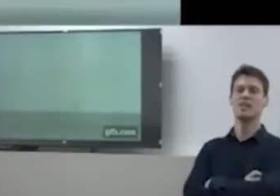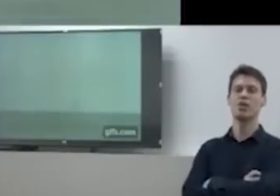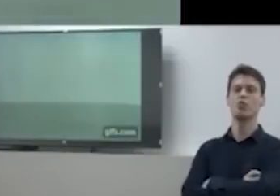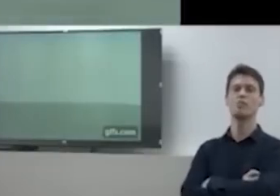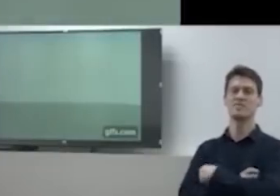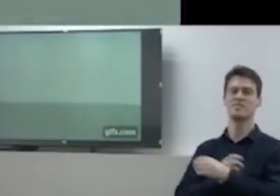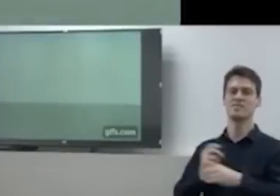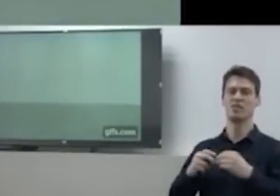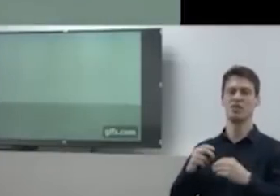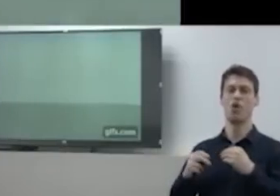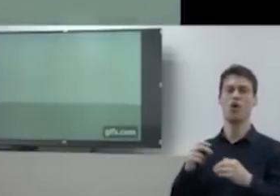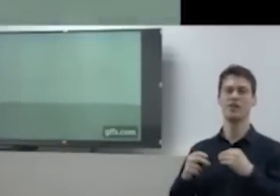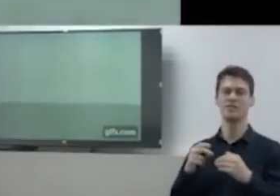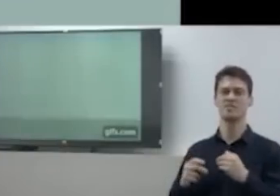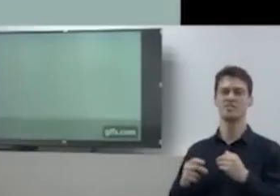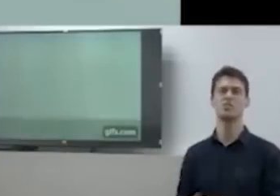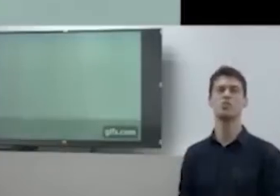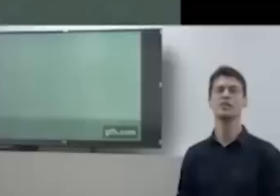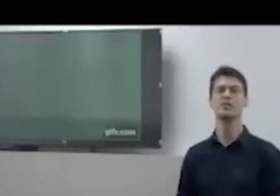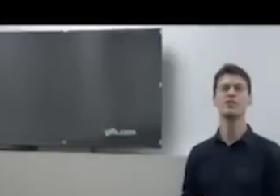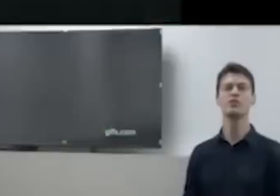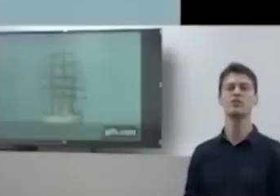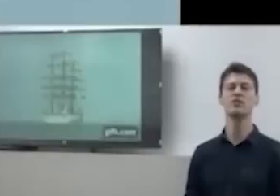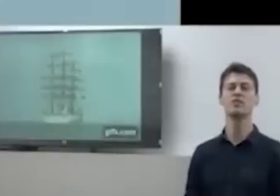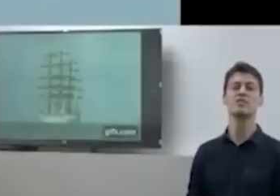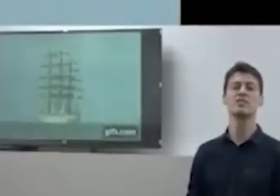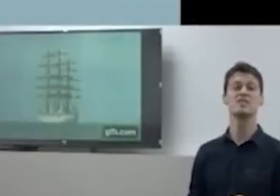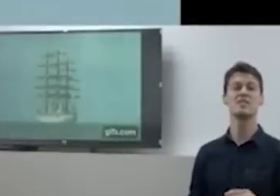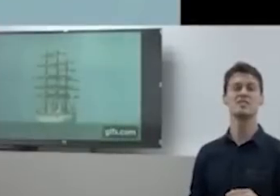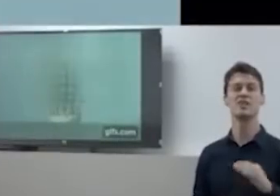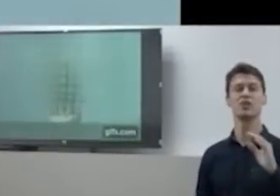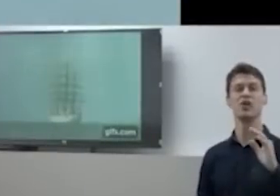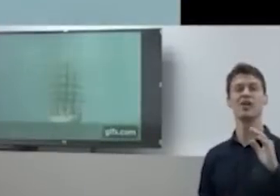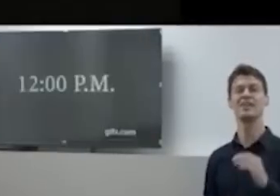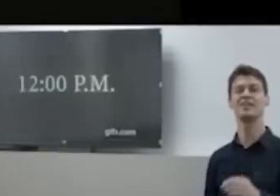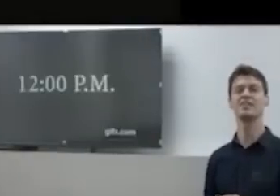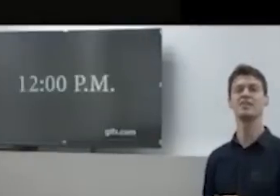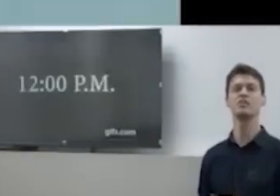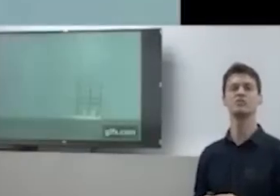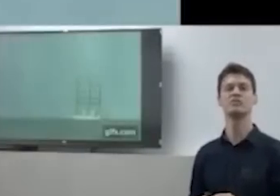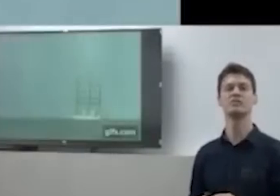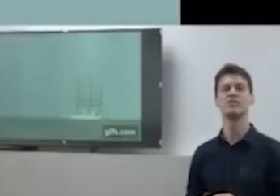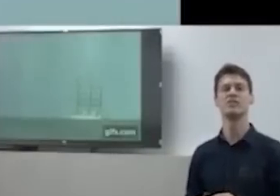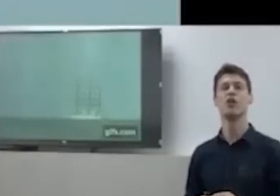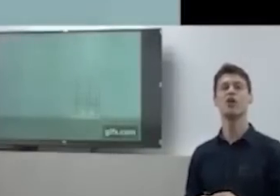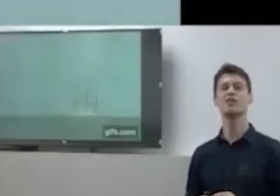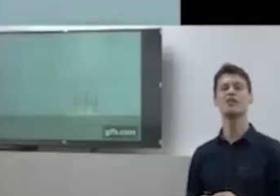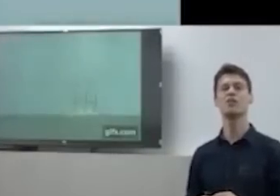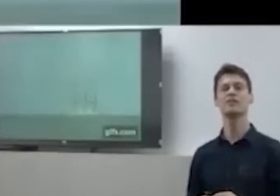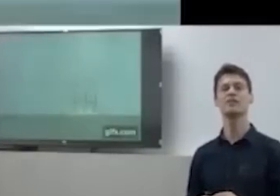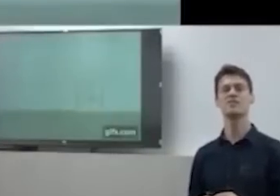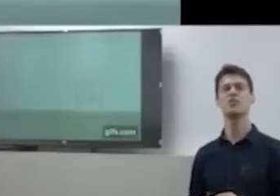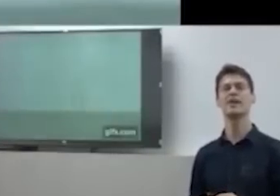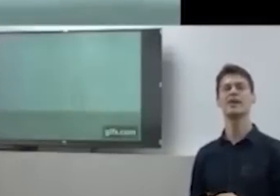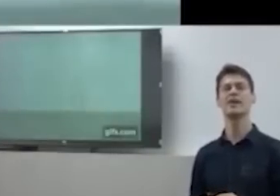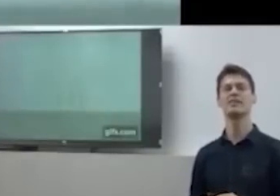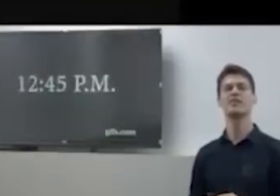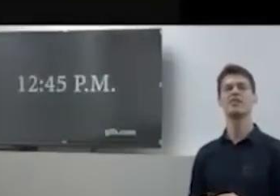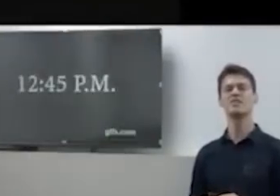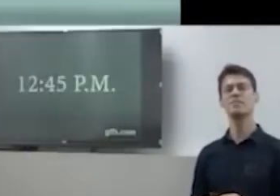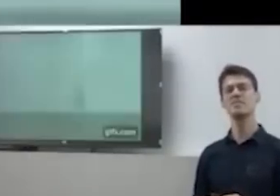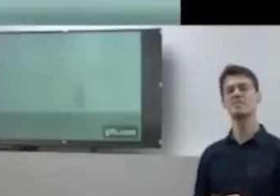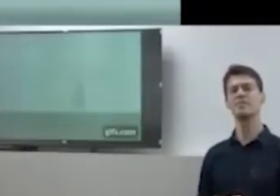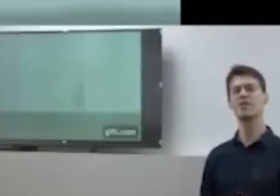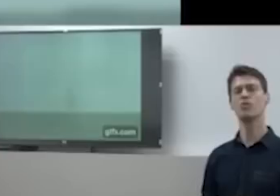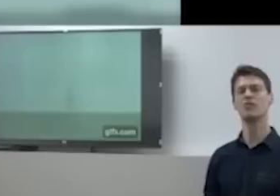Ele mostra em algumas horas um navio se deslocando. Olha ele grandão. Olha o que acontece com